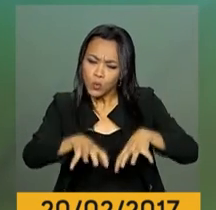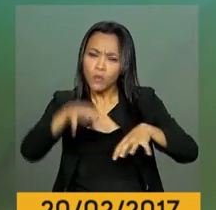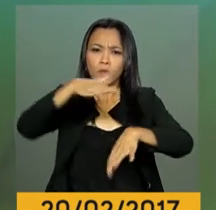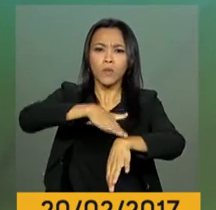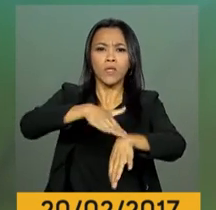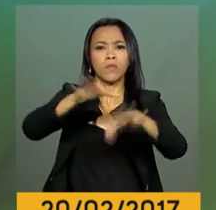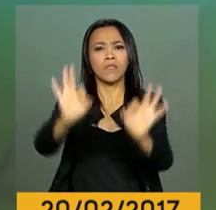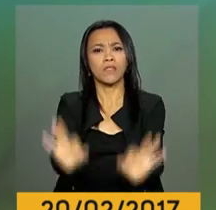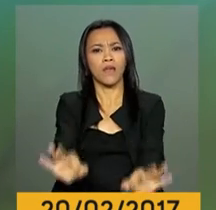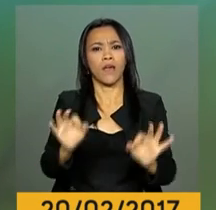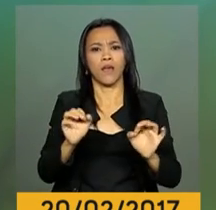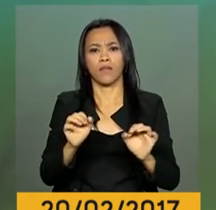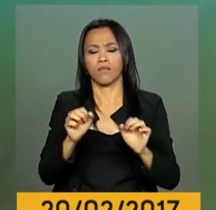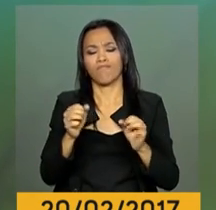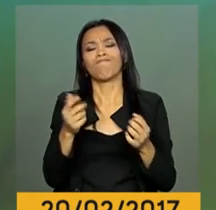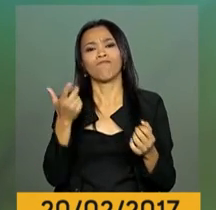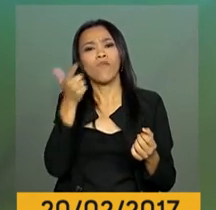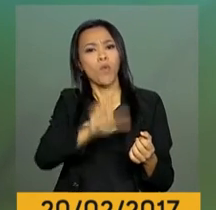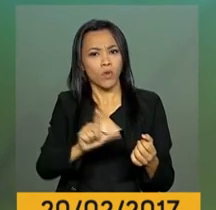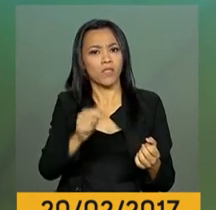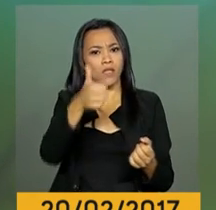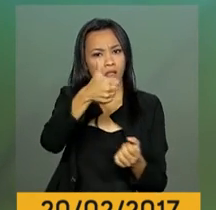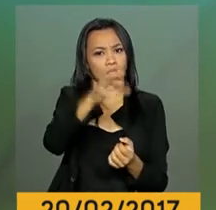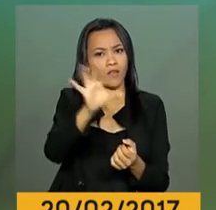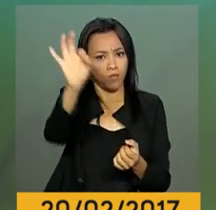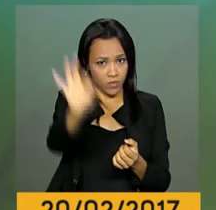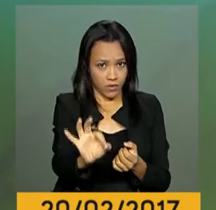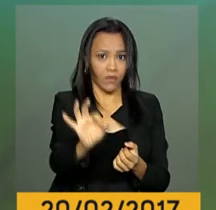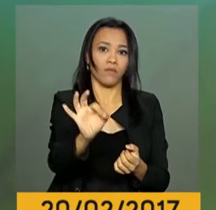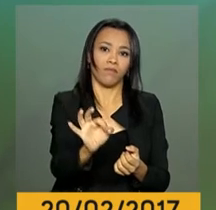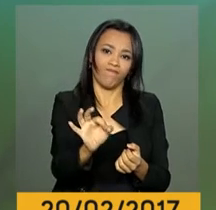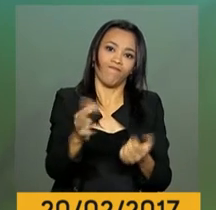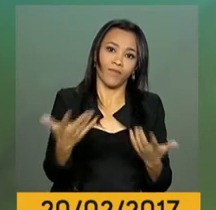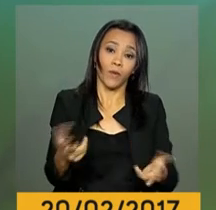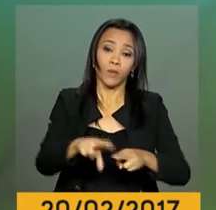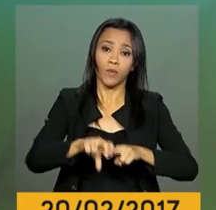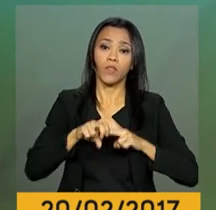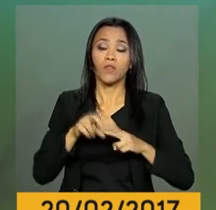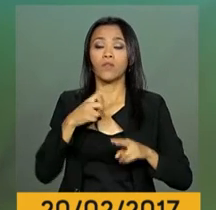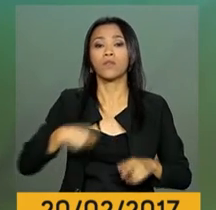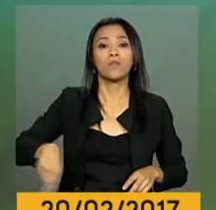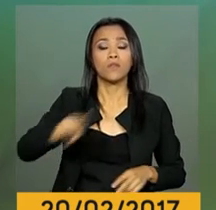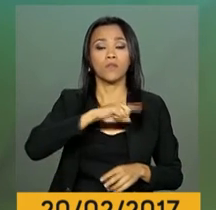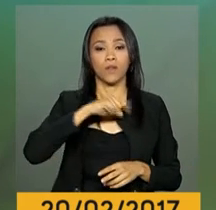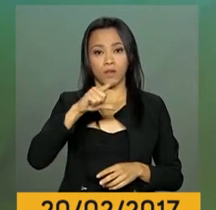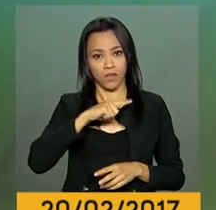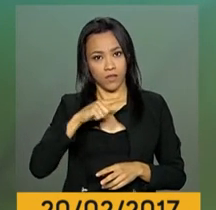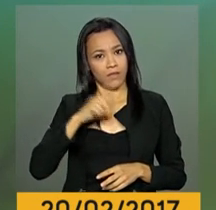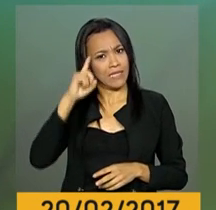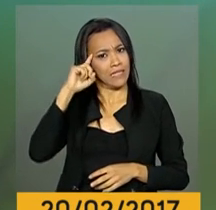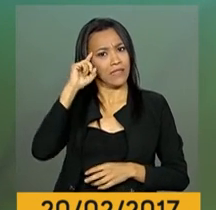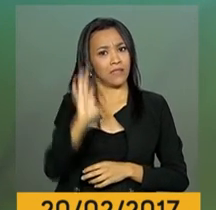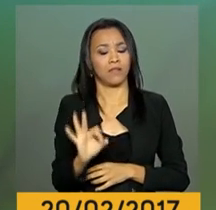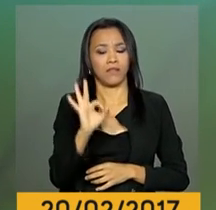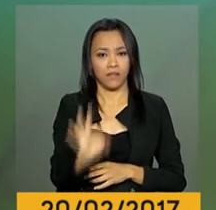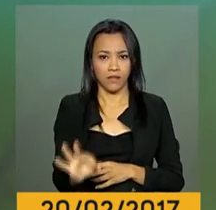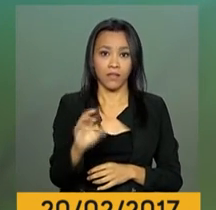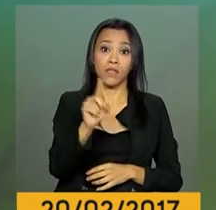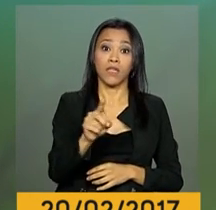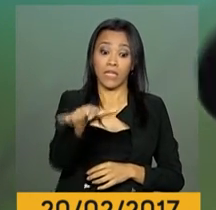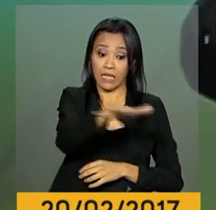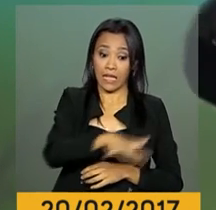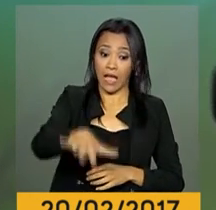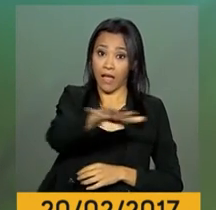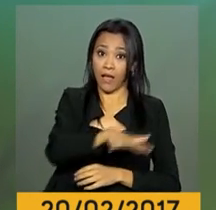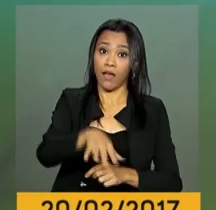nós vamos chegar a 10%, doutor Fábio Meirelles. Portanto, nós temos certeza que o agro